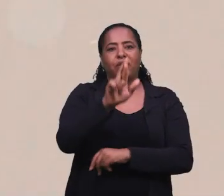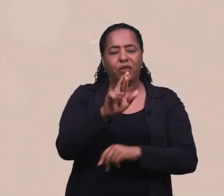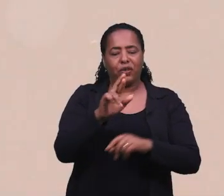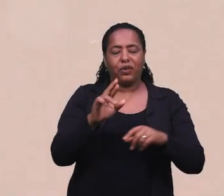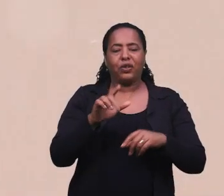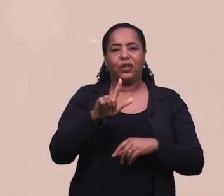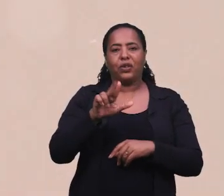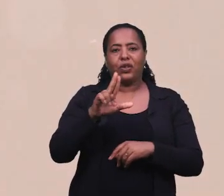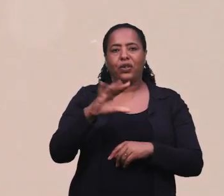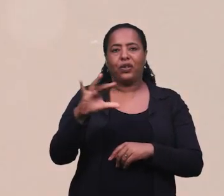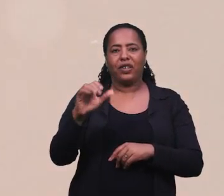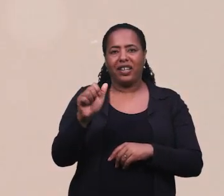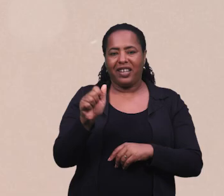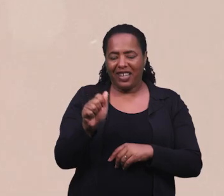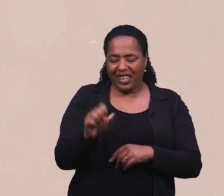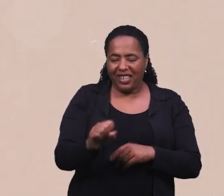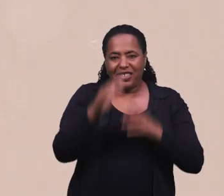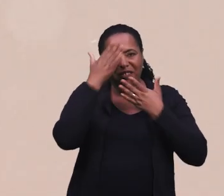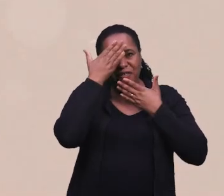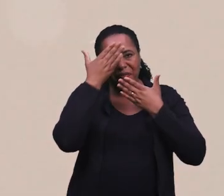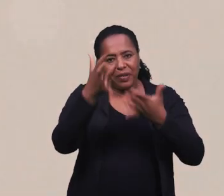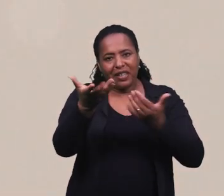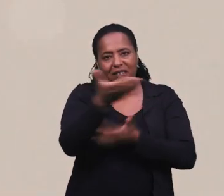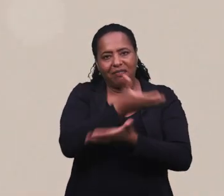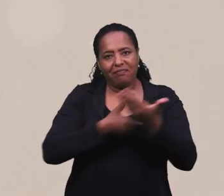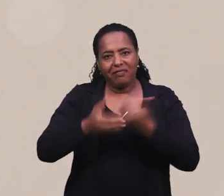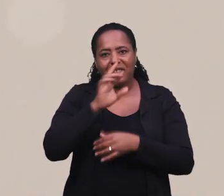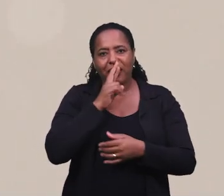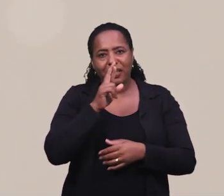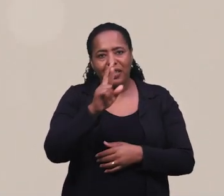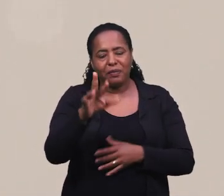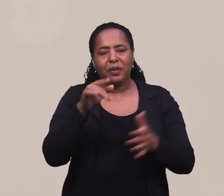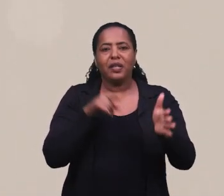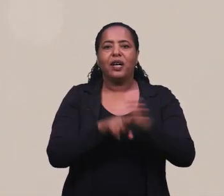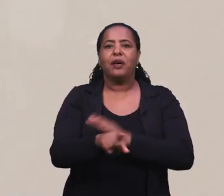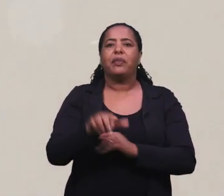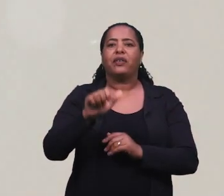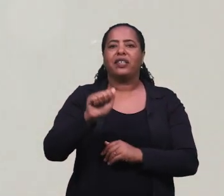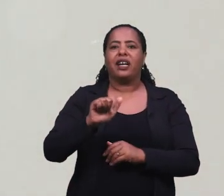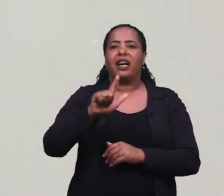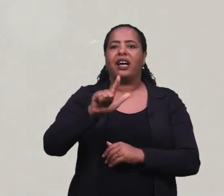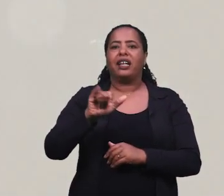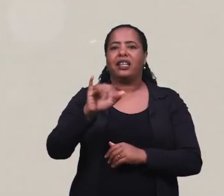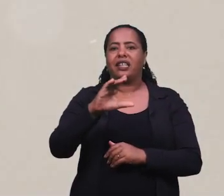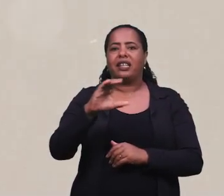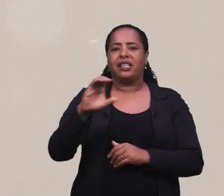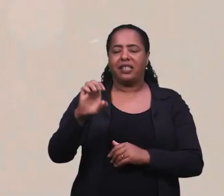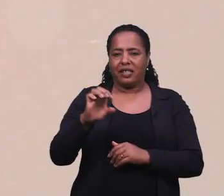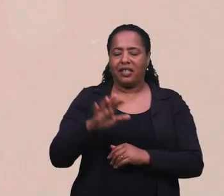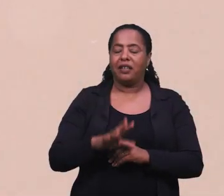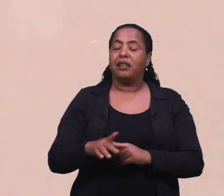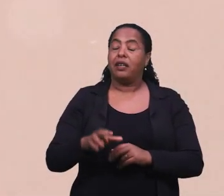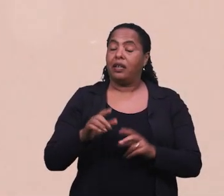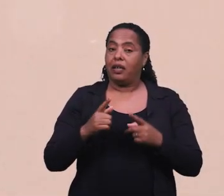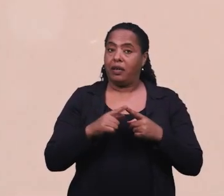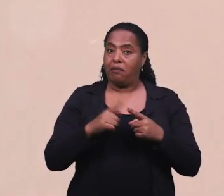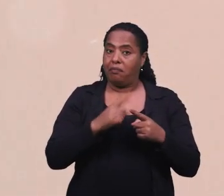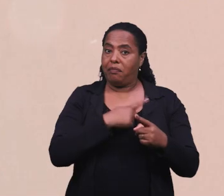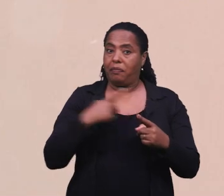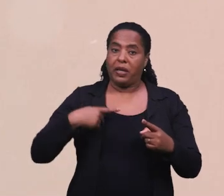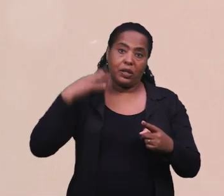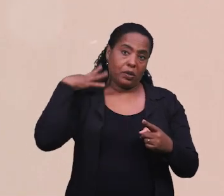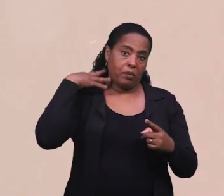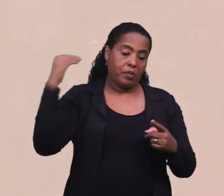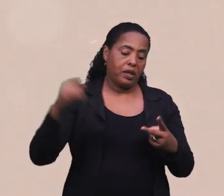aula para as crianças, era um obreiro na casa do Senhor, um diácono, cuidava de um grupo de assistência, um instrumentista,